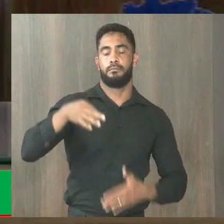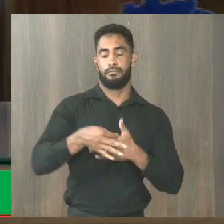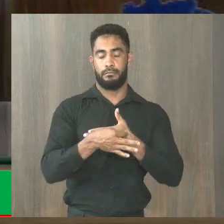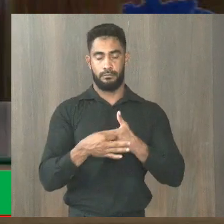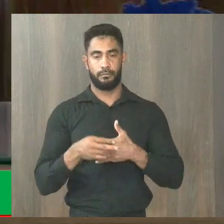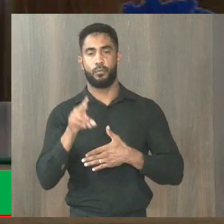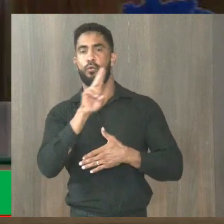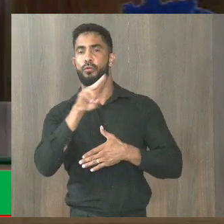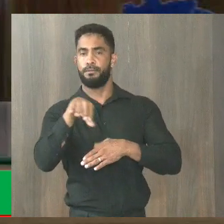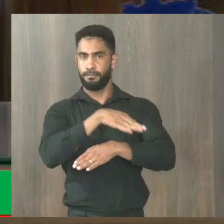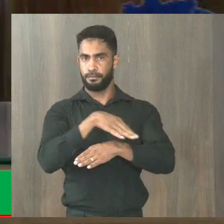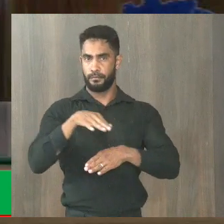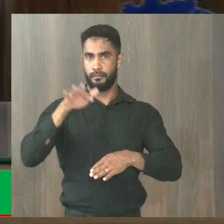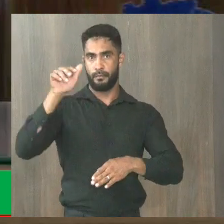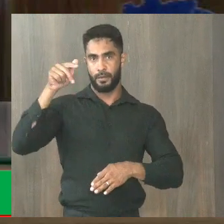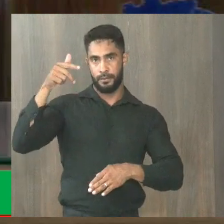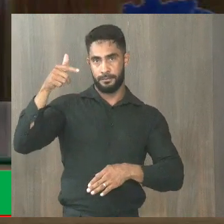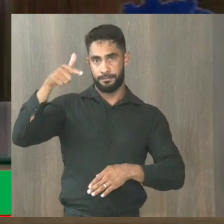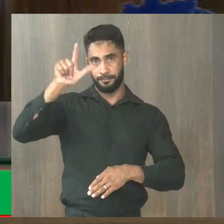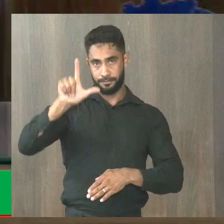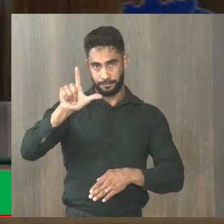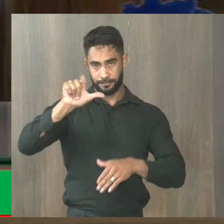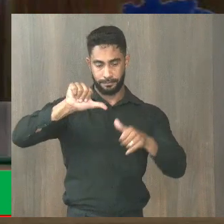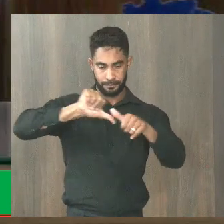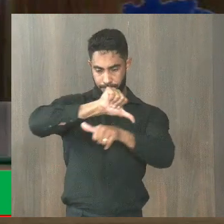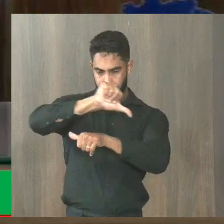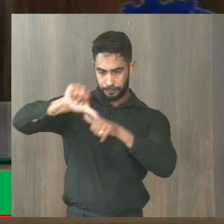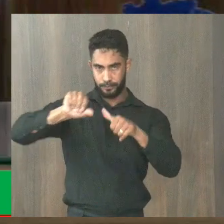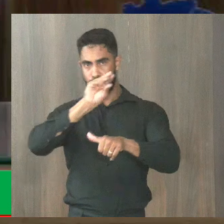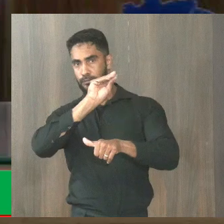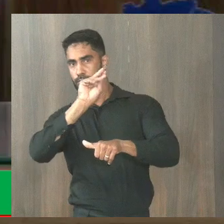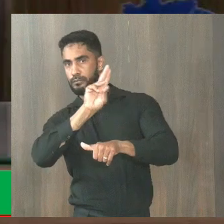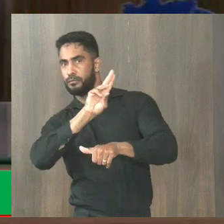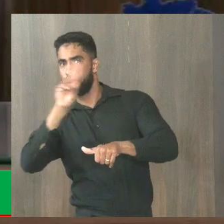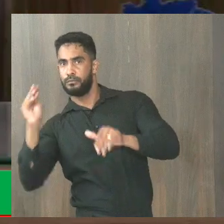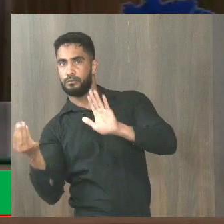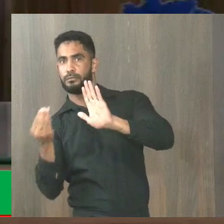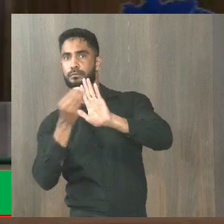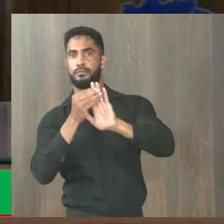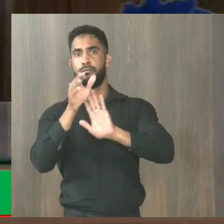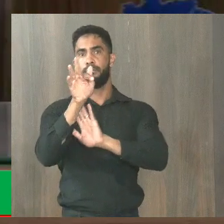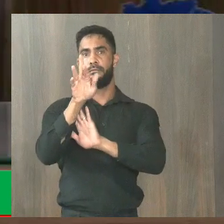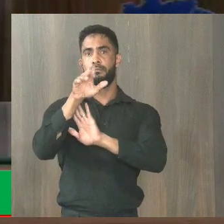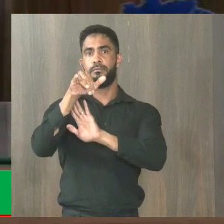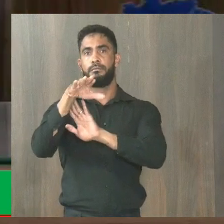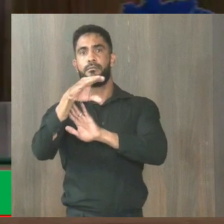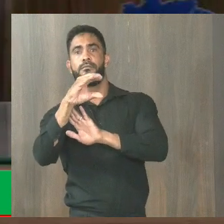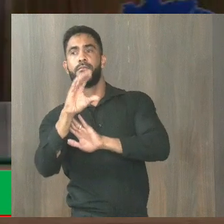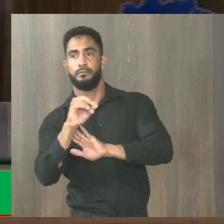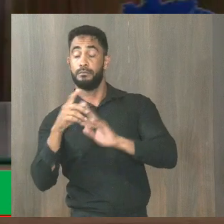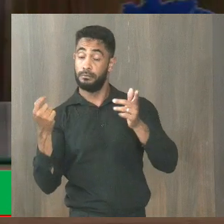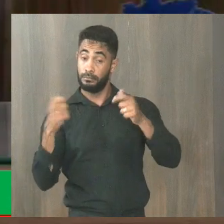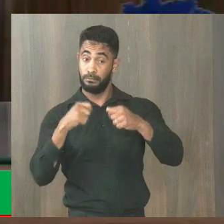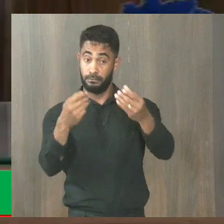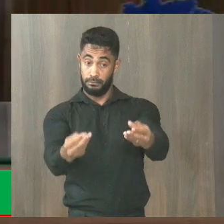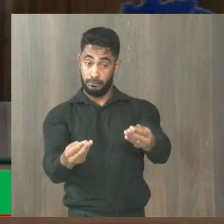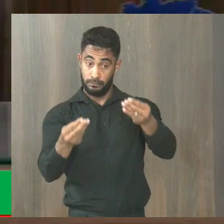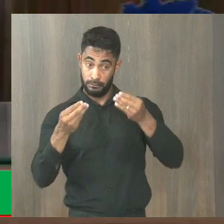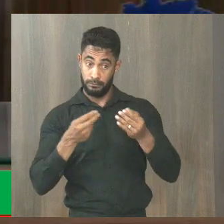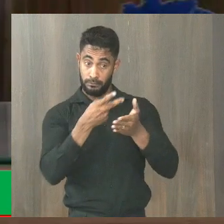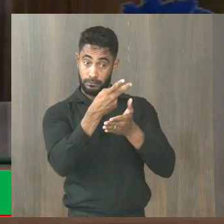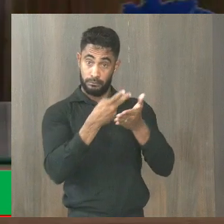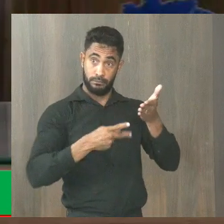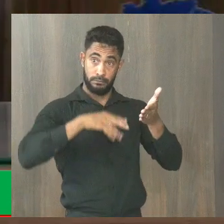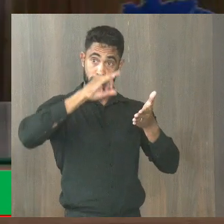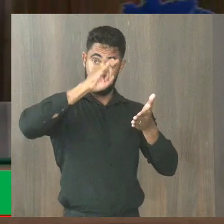Rua Francisco José dos Santos, a Rua L, no bairro Vila Isaías Pereira. É de competência dessa comissão exarar parecer sobre esta